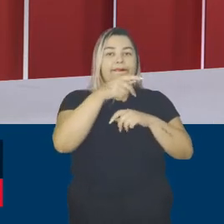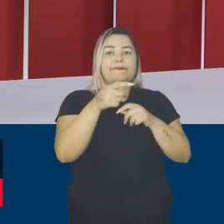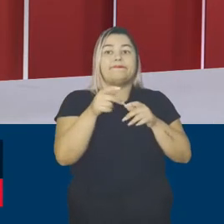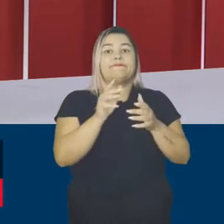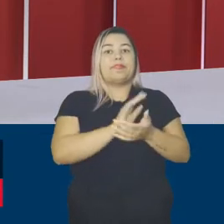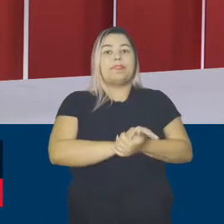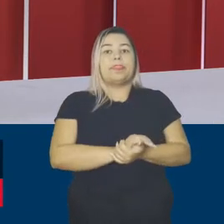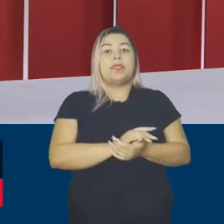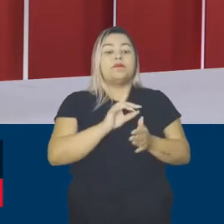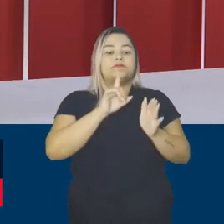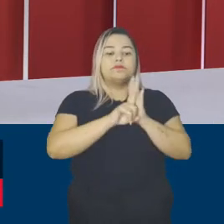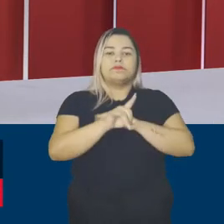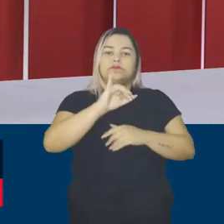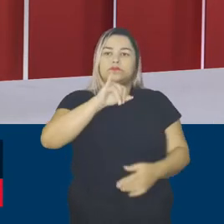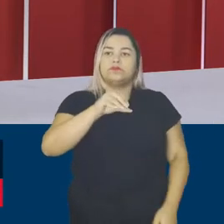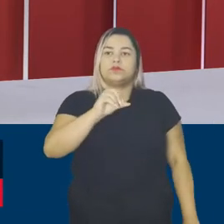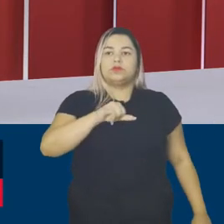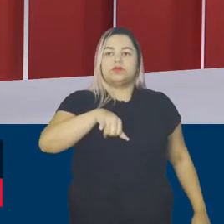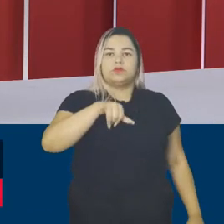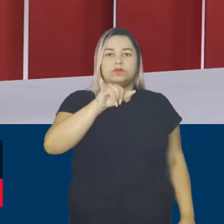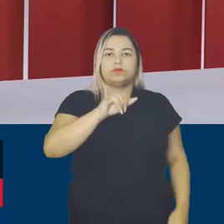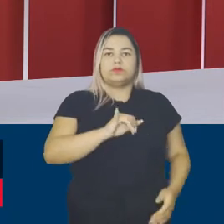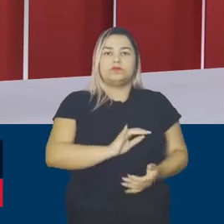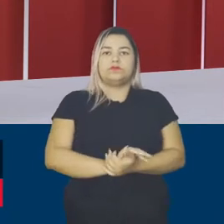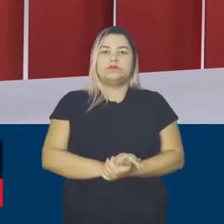É a pergunta da Josi. Tereza?